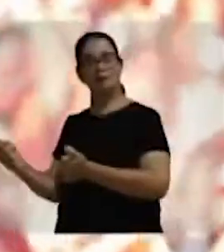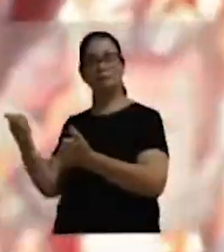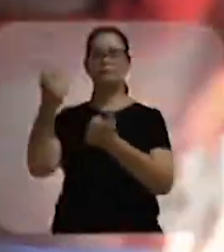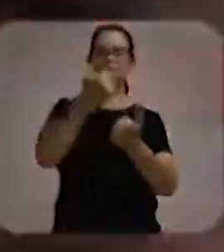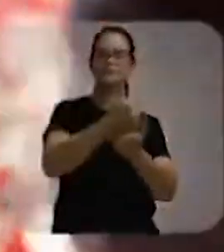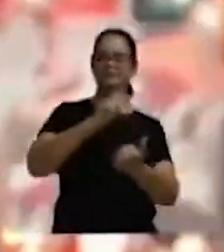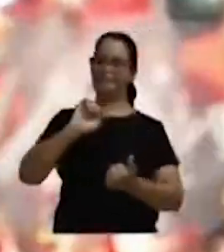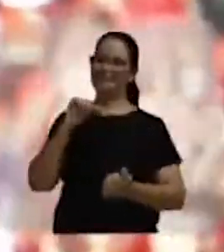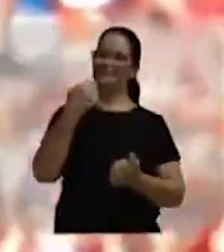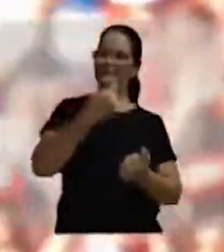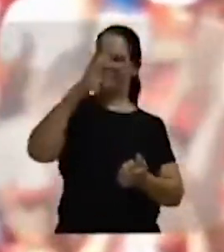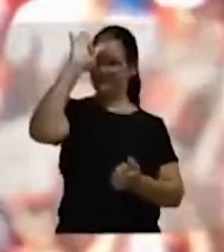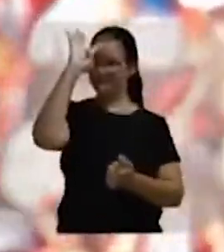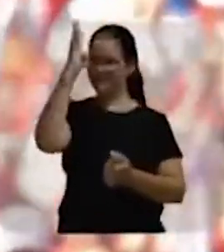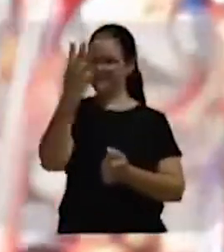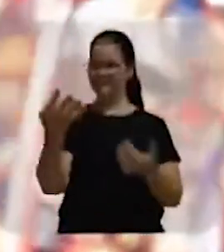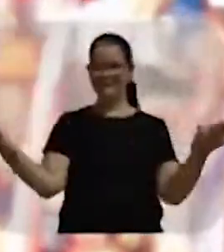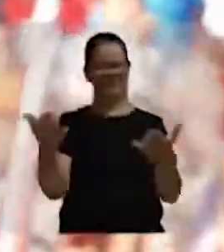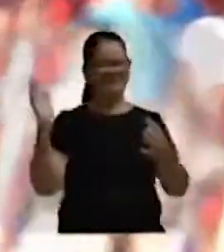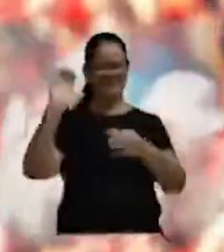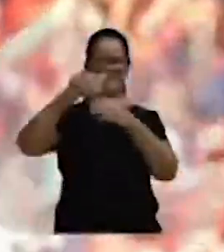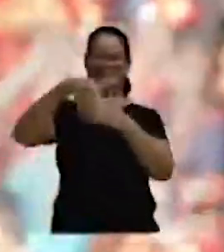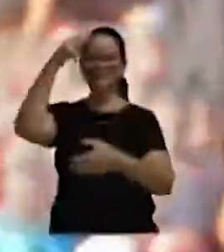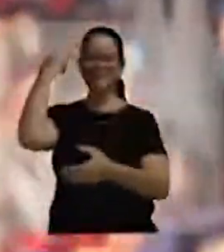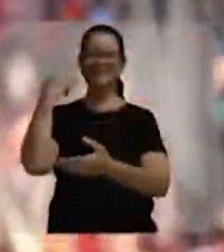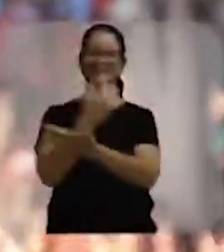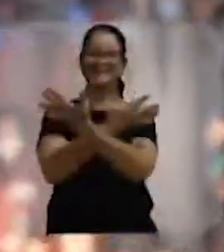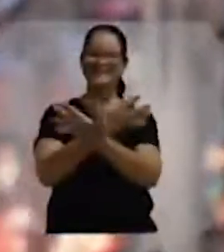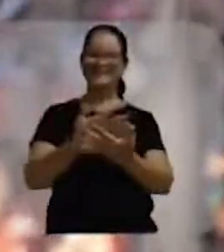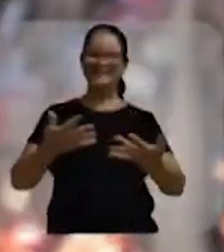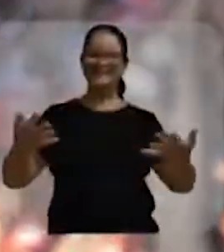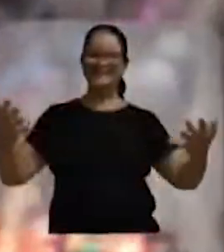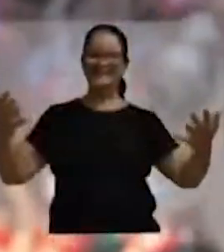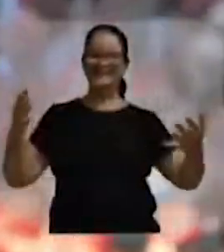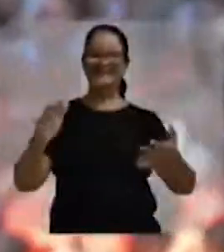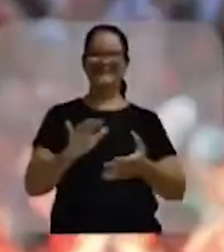a gente, eu decididamente sou Marília Reis.